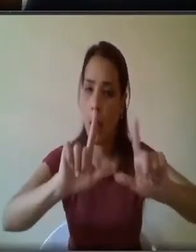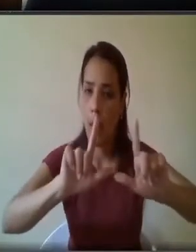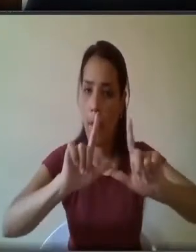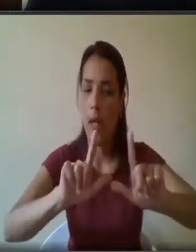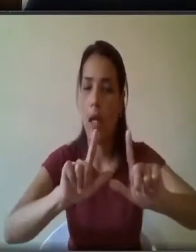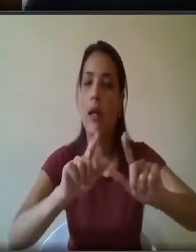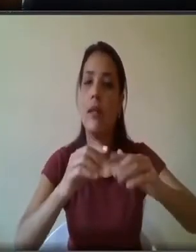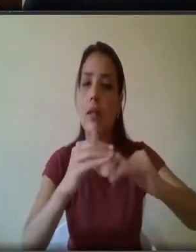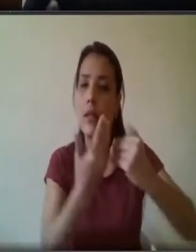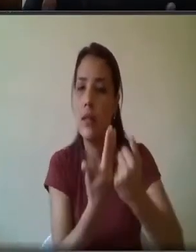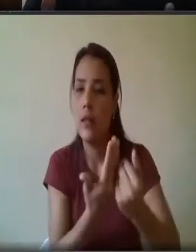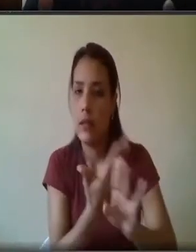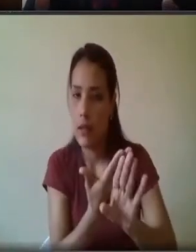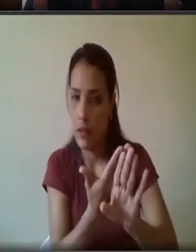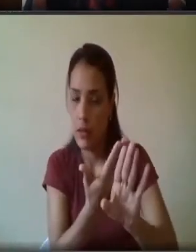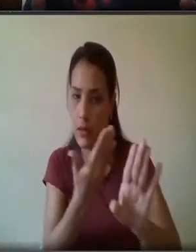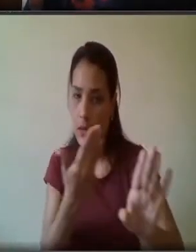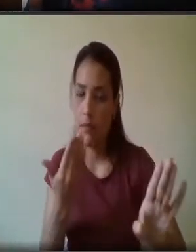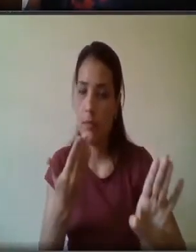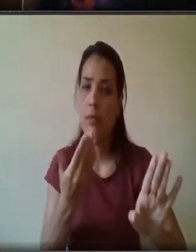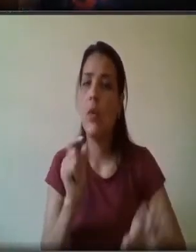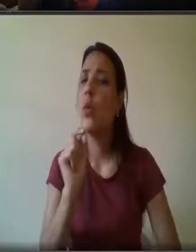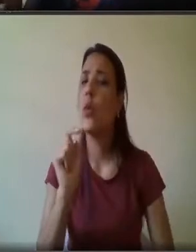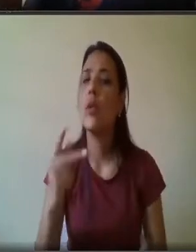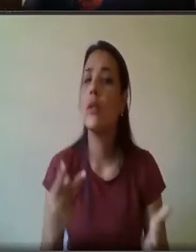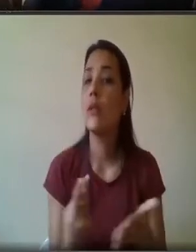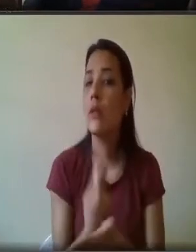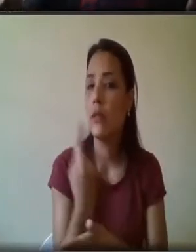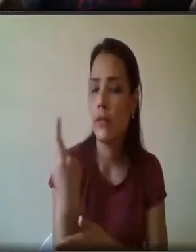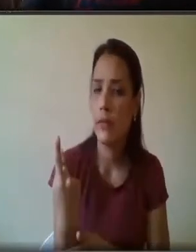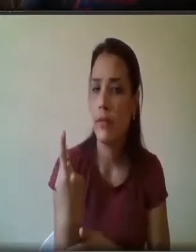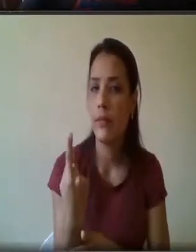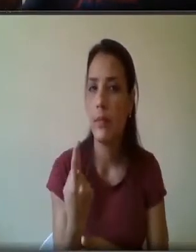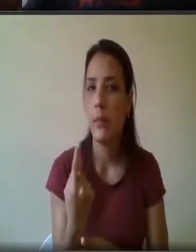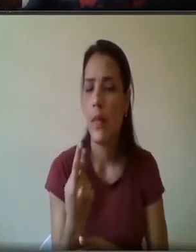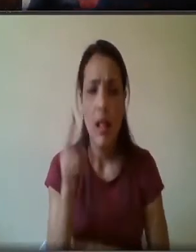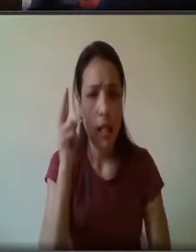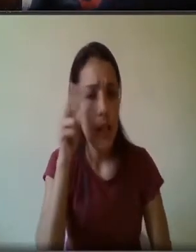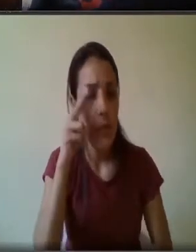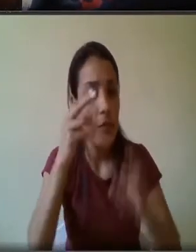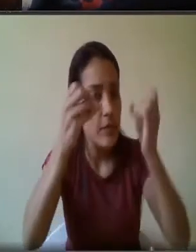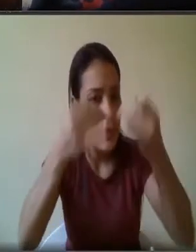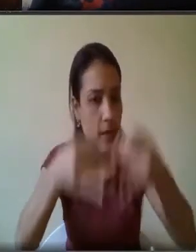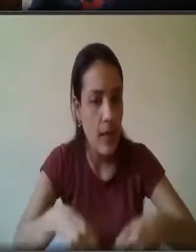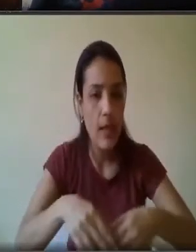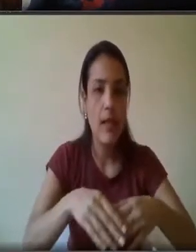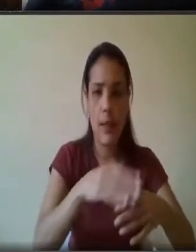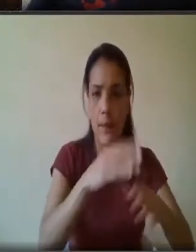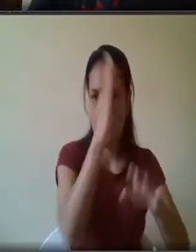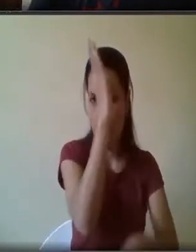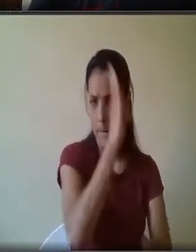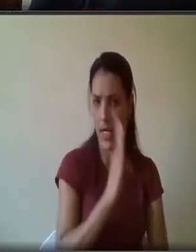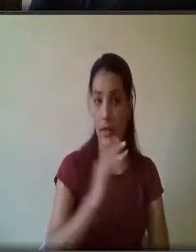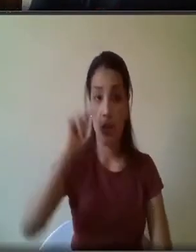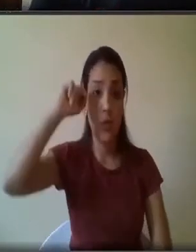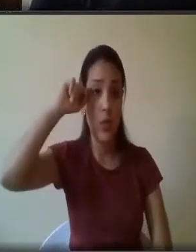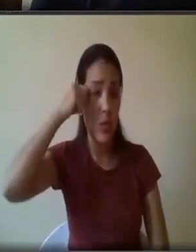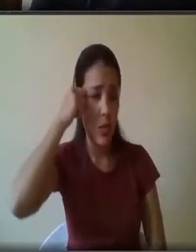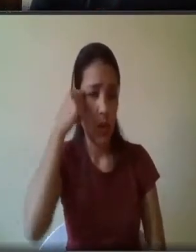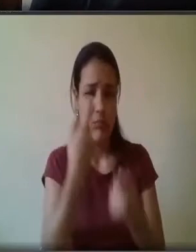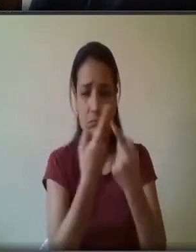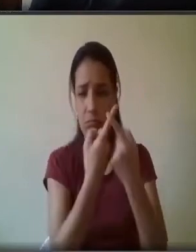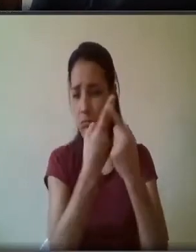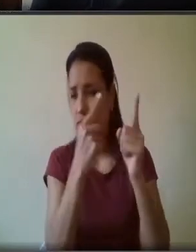acontece? Veja você que eu acabei de falar. África e Brasil estão ficando cada vez mais distantes. Isso quer dizer que